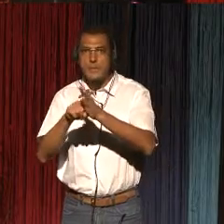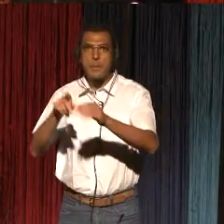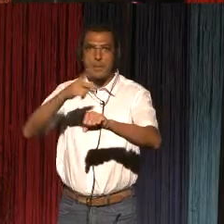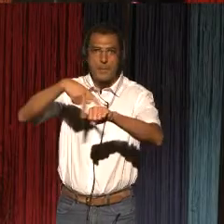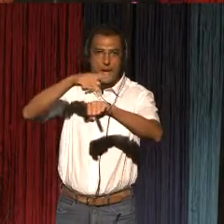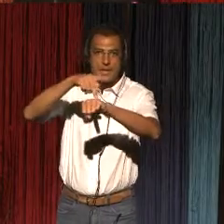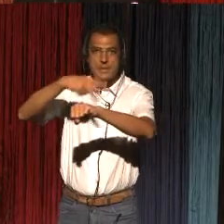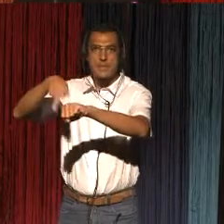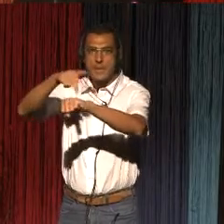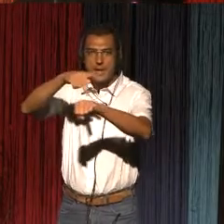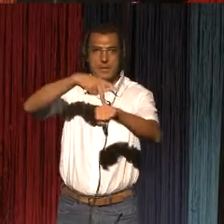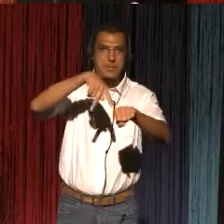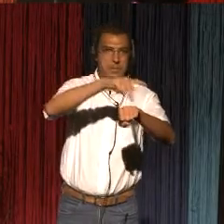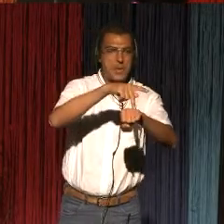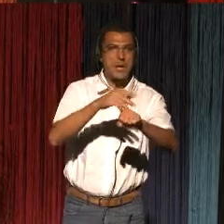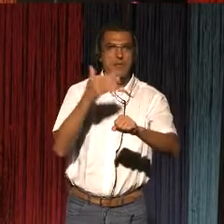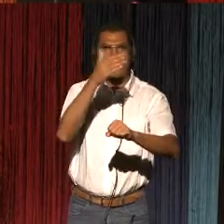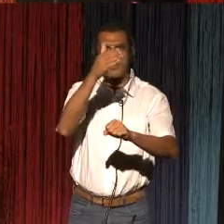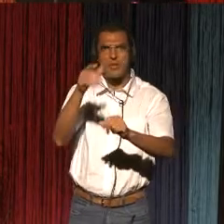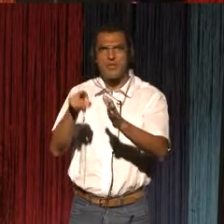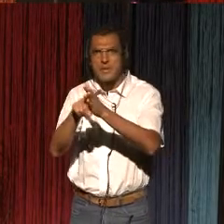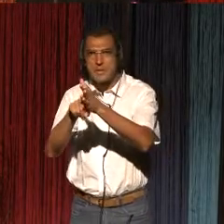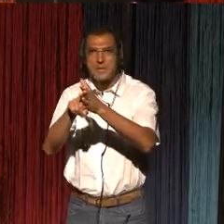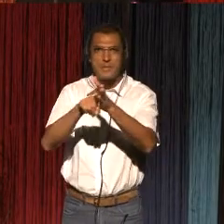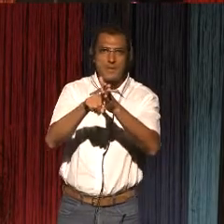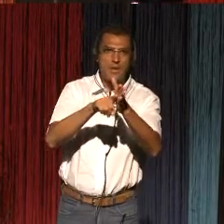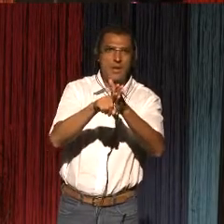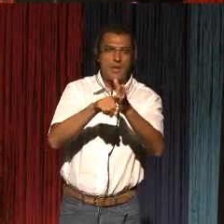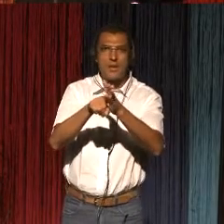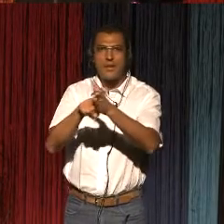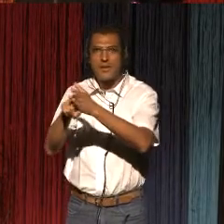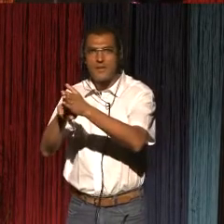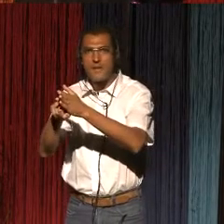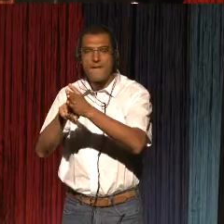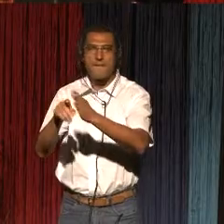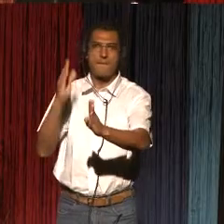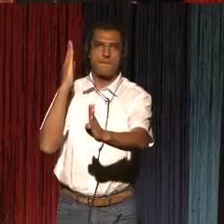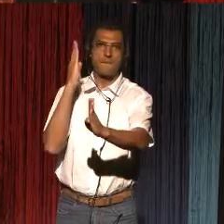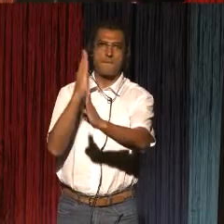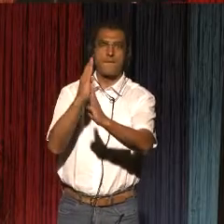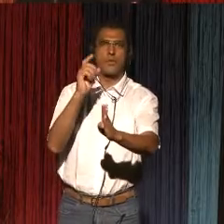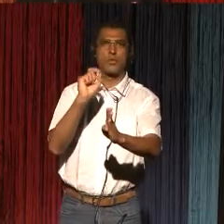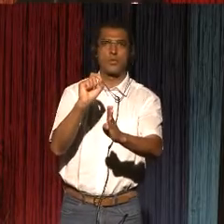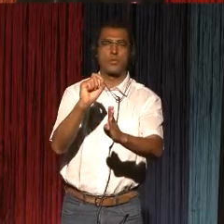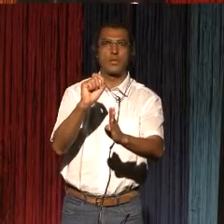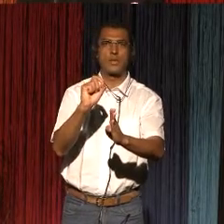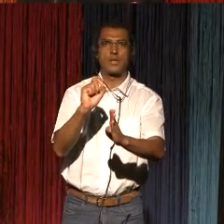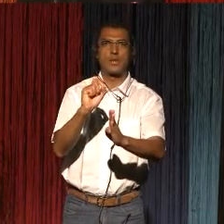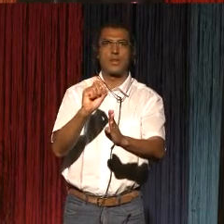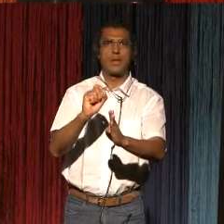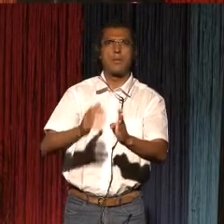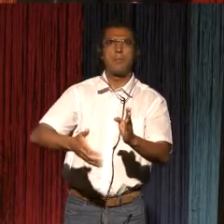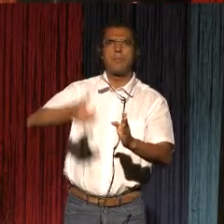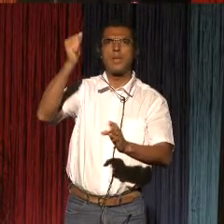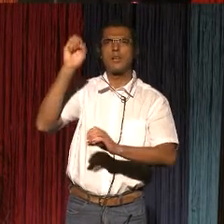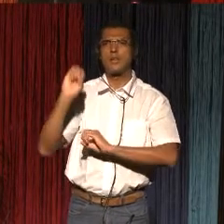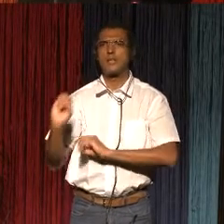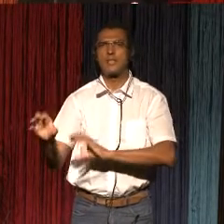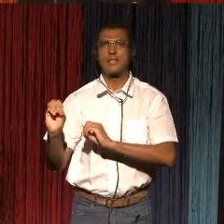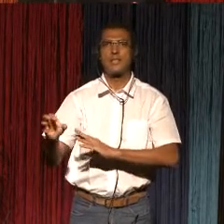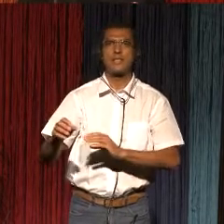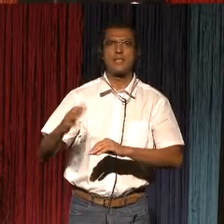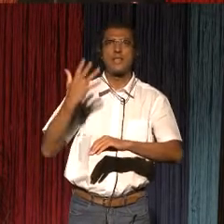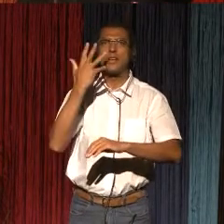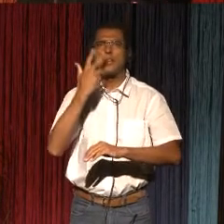mais importante na educação infantil. E ele observou que não era o número de crianças, não